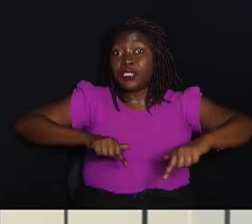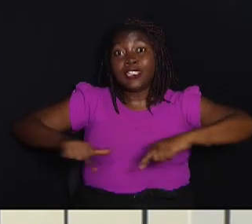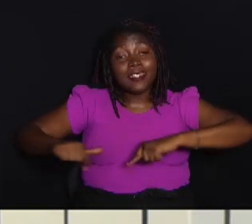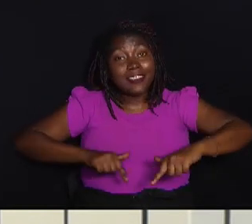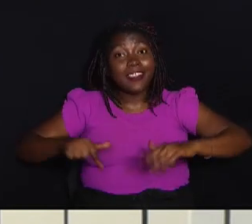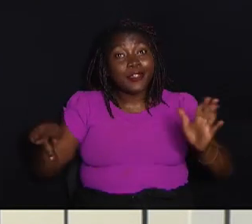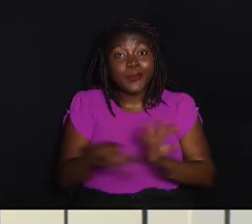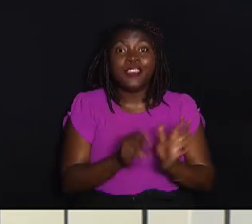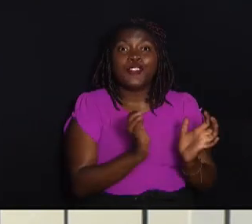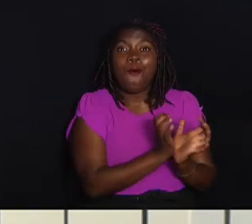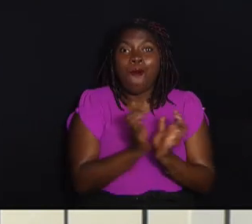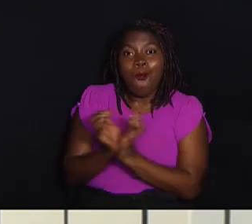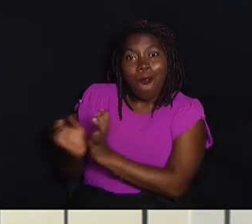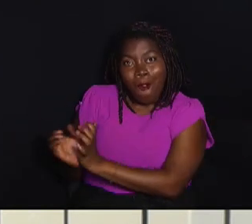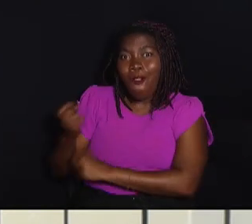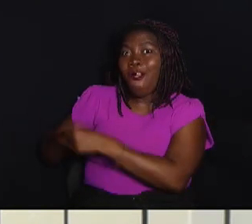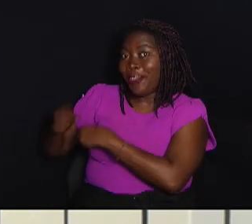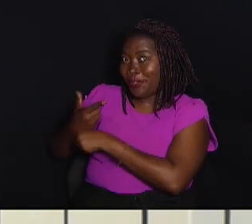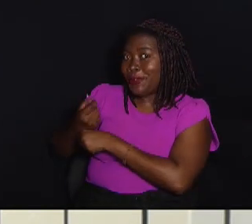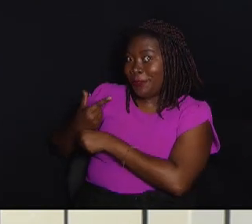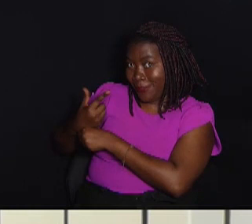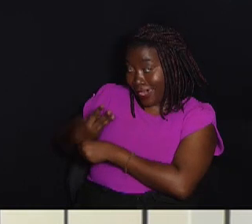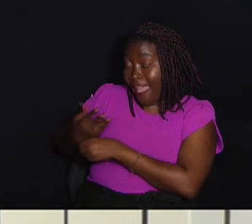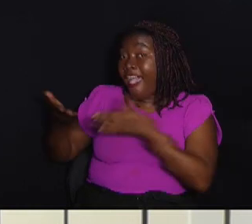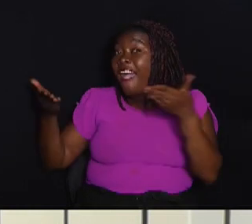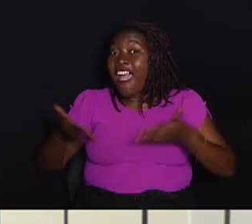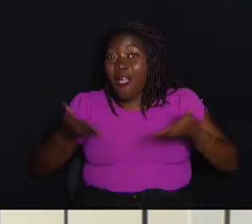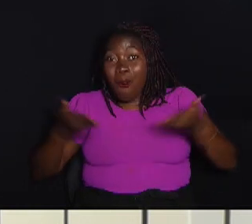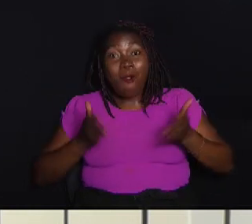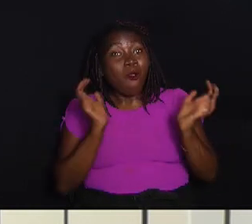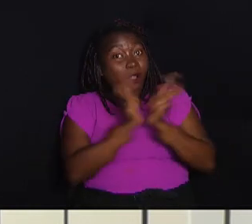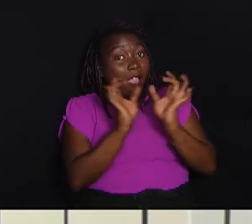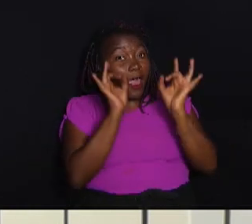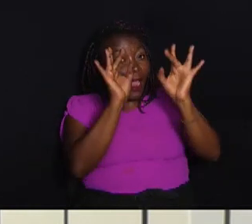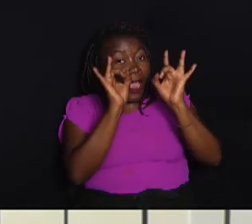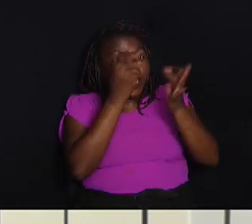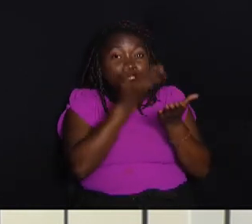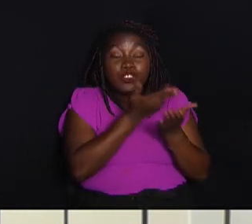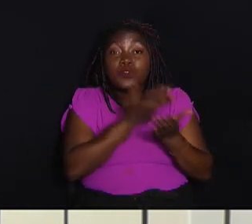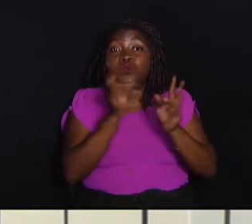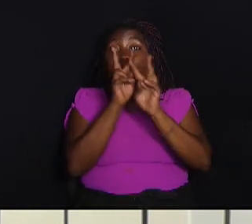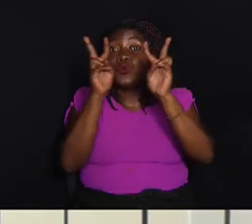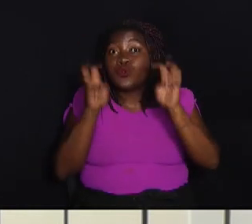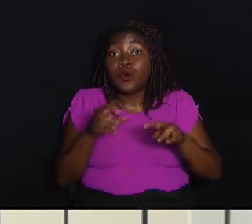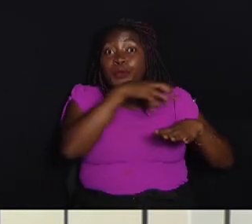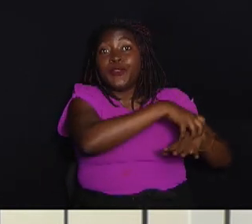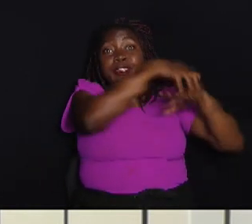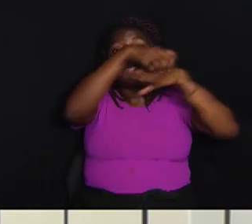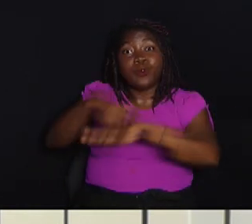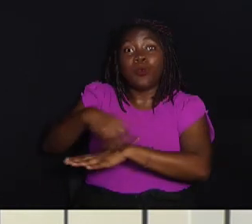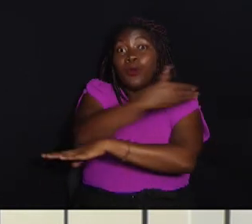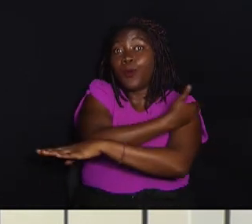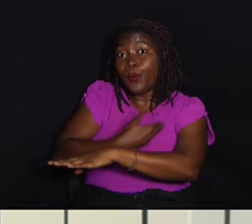das comissões em 2023 agora a gente vai com a comissão especial de estudos sobre o transporte público